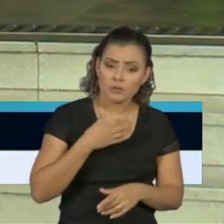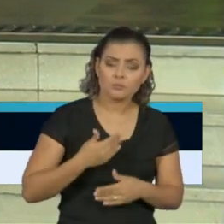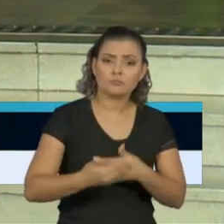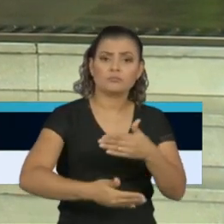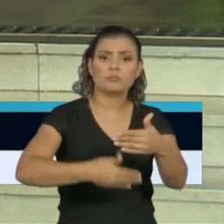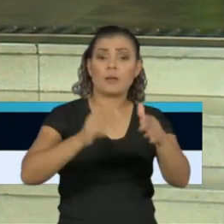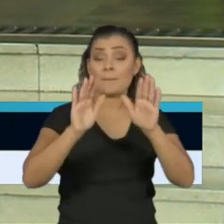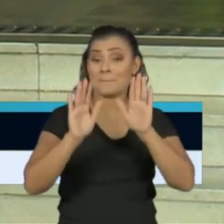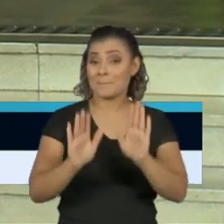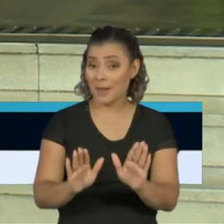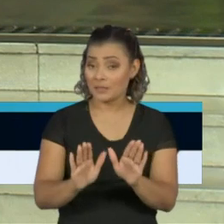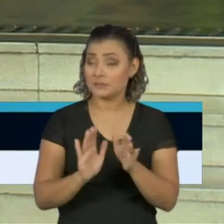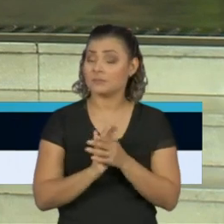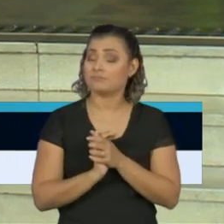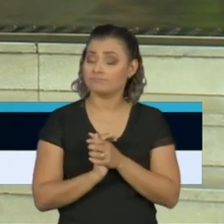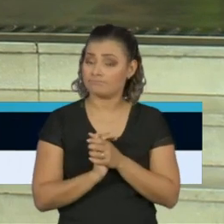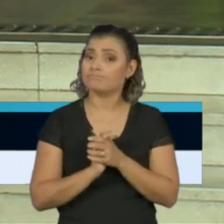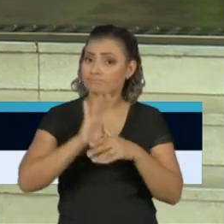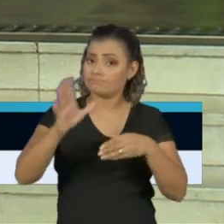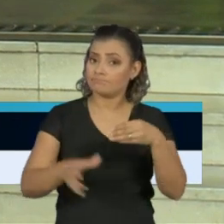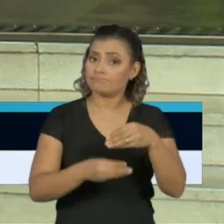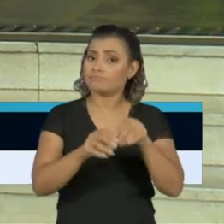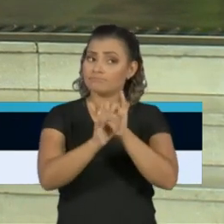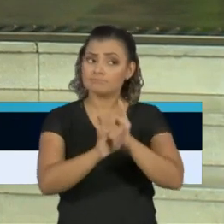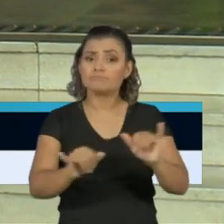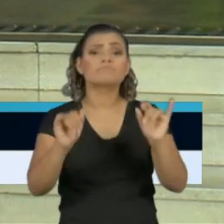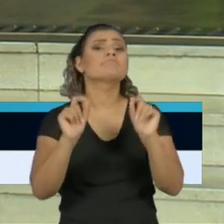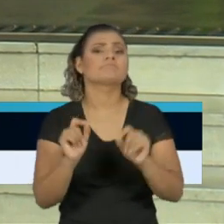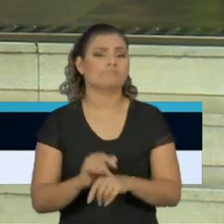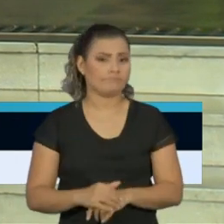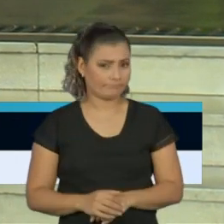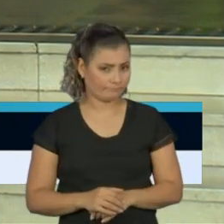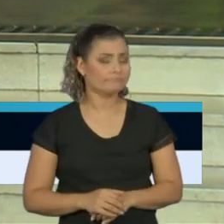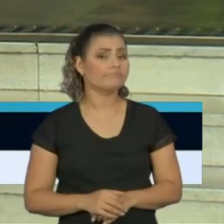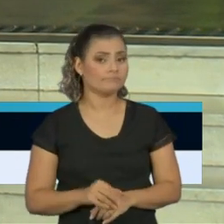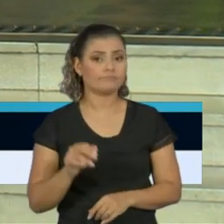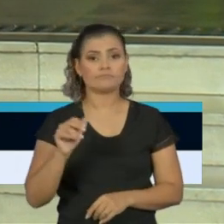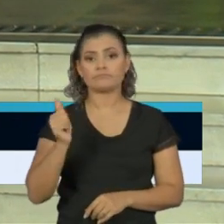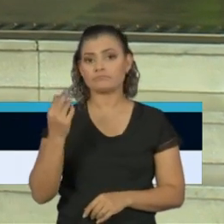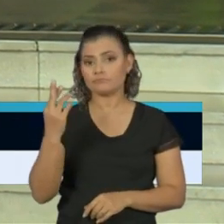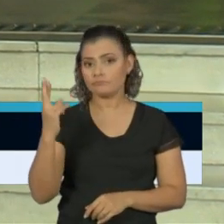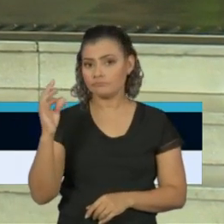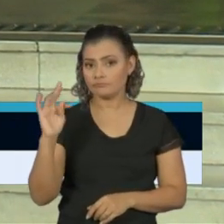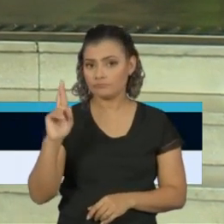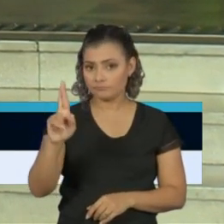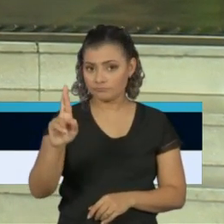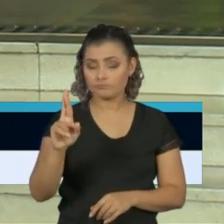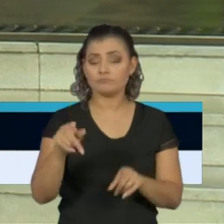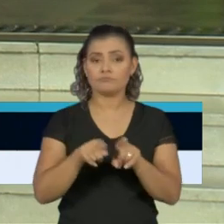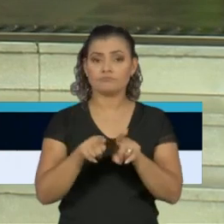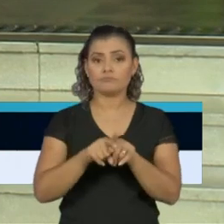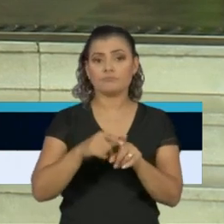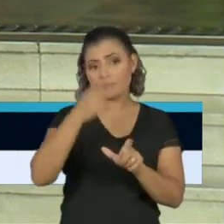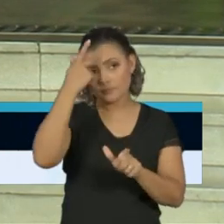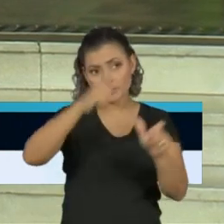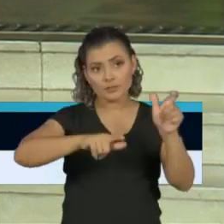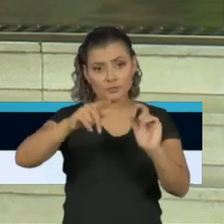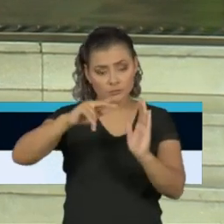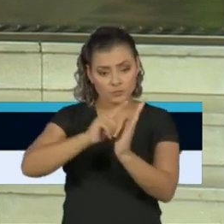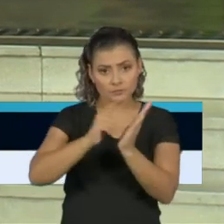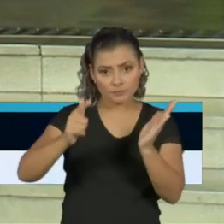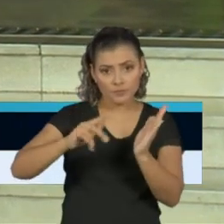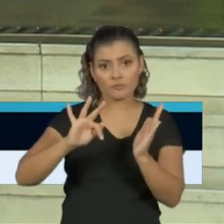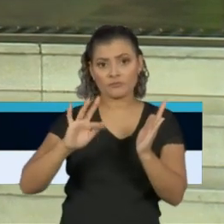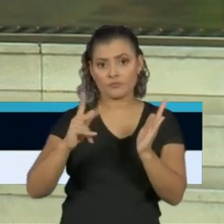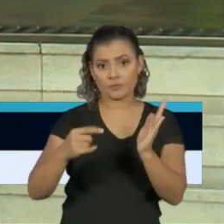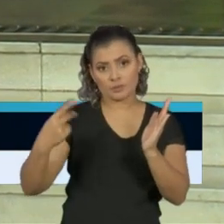Mas tenho que também acrescentar, Arthur Rodrigues, a você, aos leitores da Folha de São